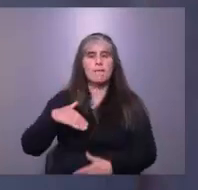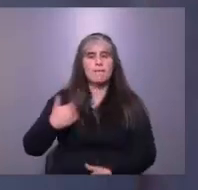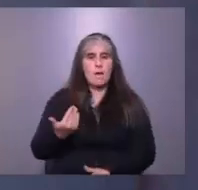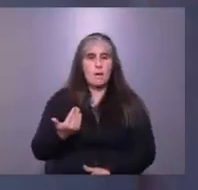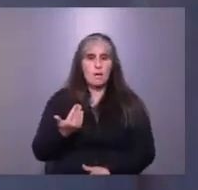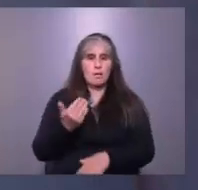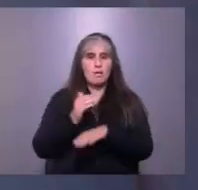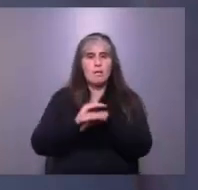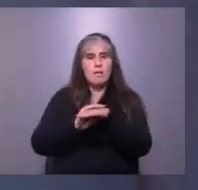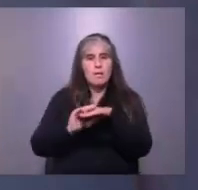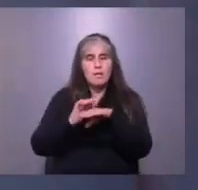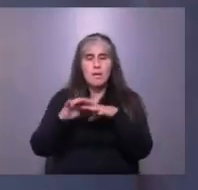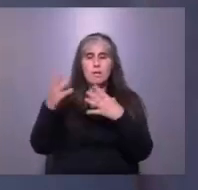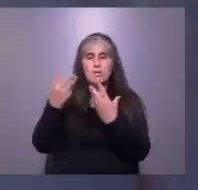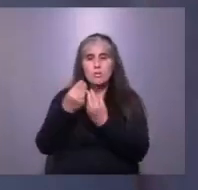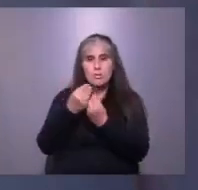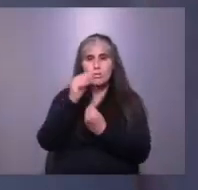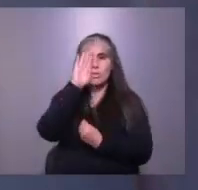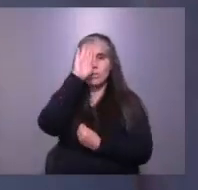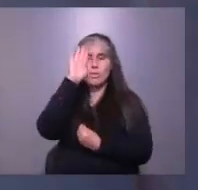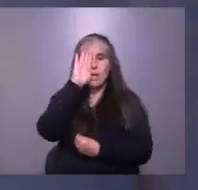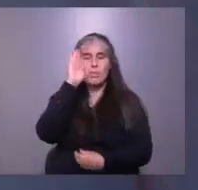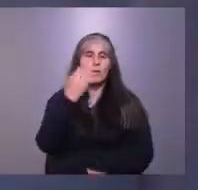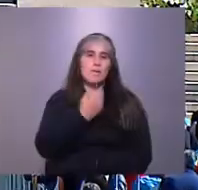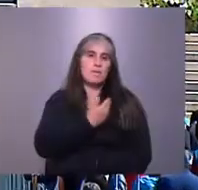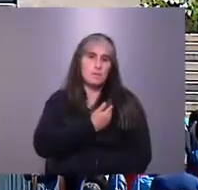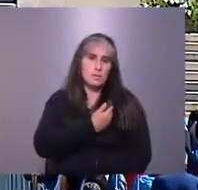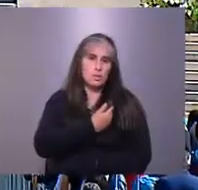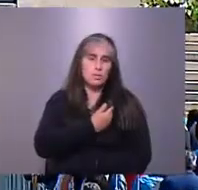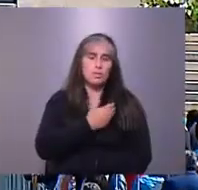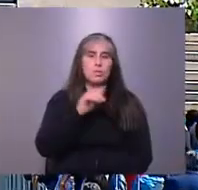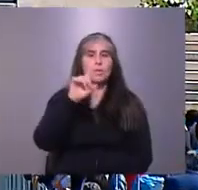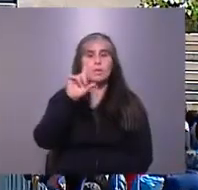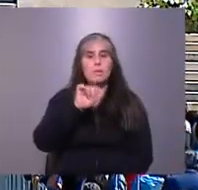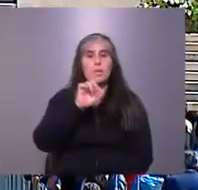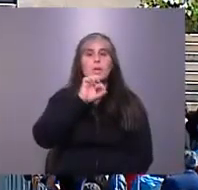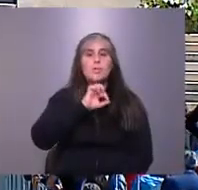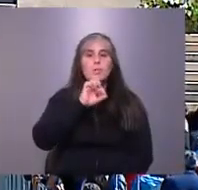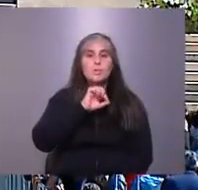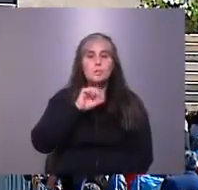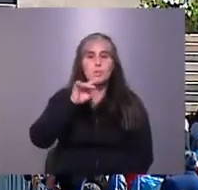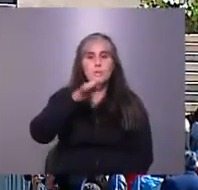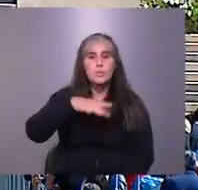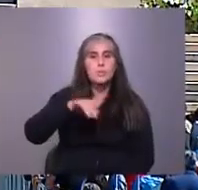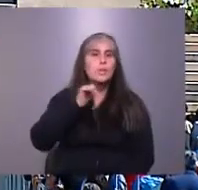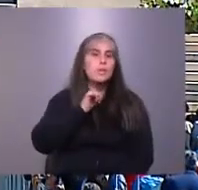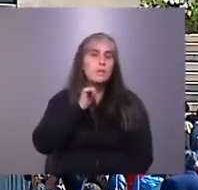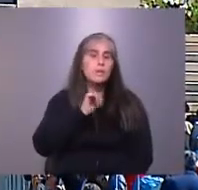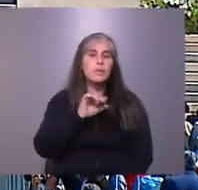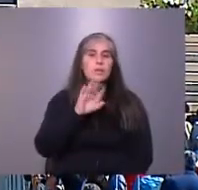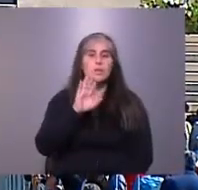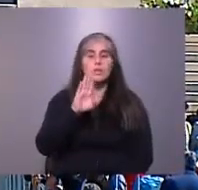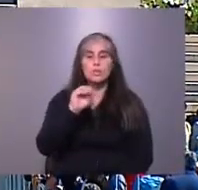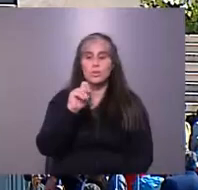caridade, em comunhão com o nosso Papa Francisco, o nosso Bispo José e todos